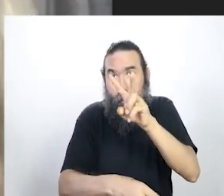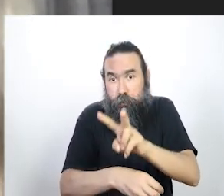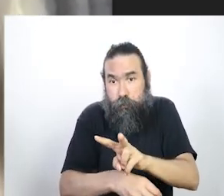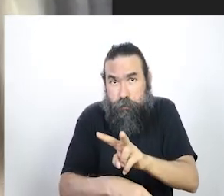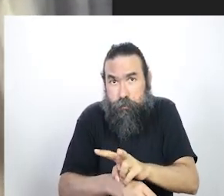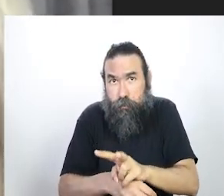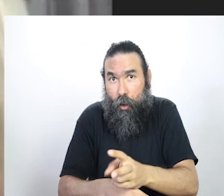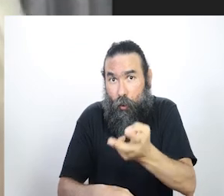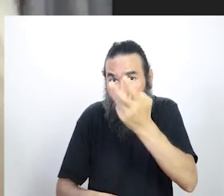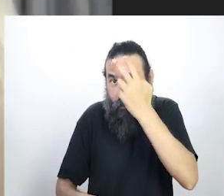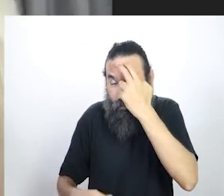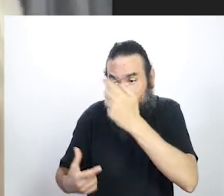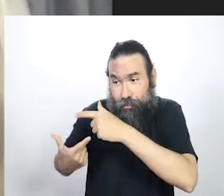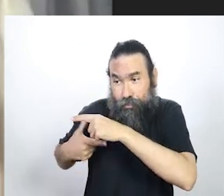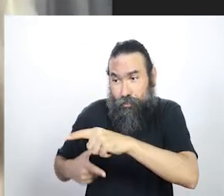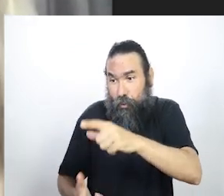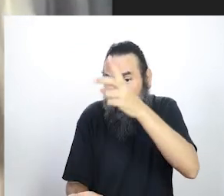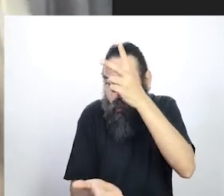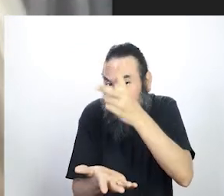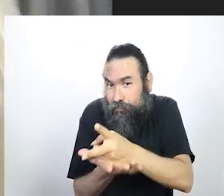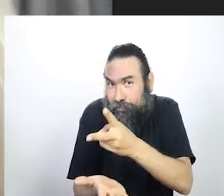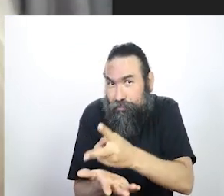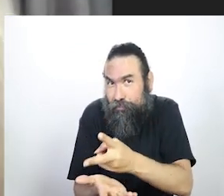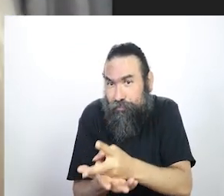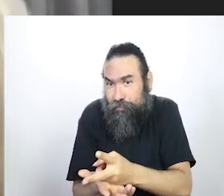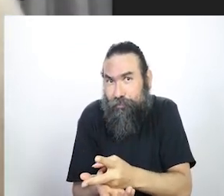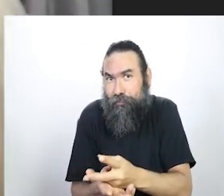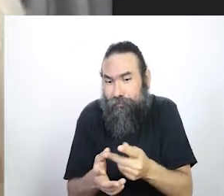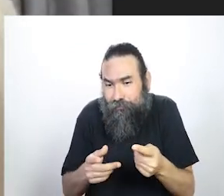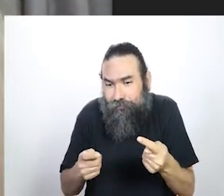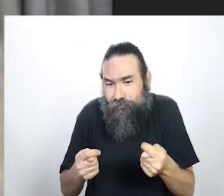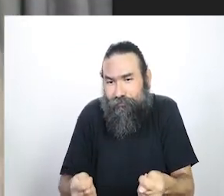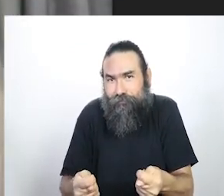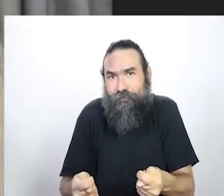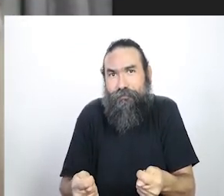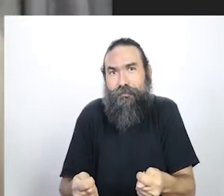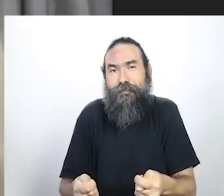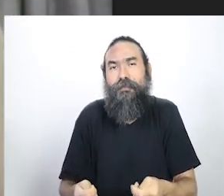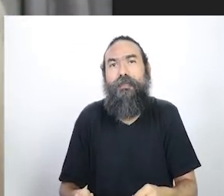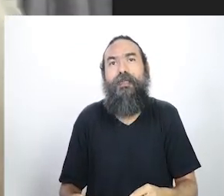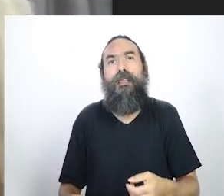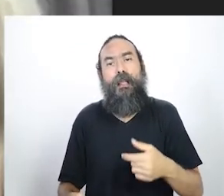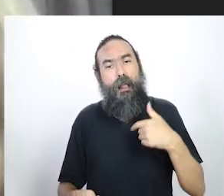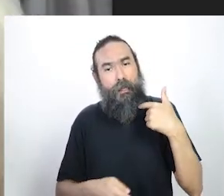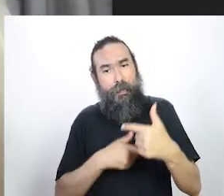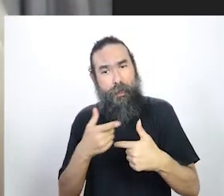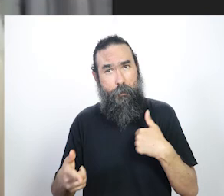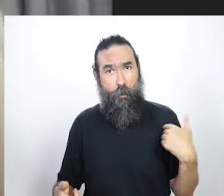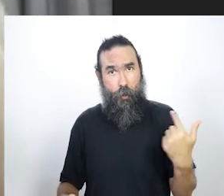a preservação da memória e a inovação também de fazer, de buscar o novo